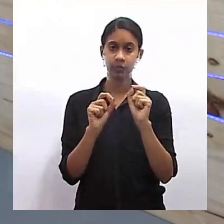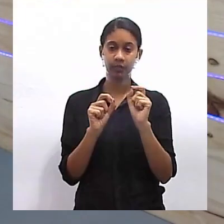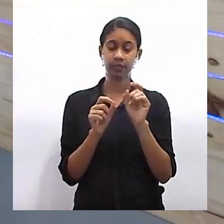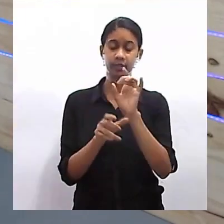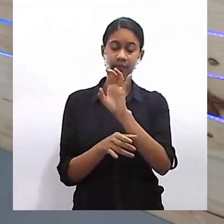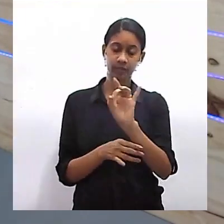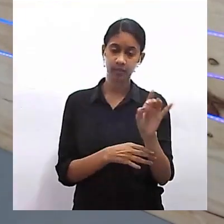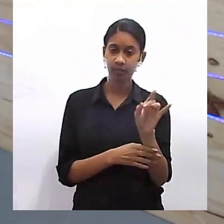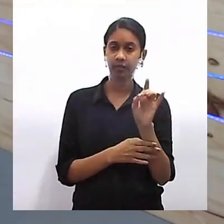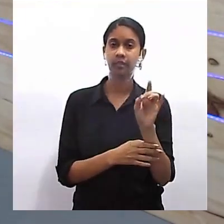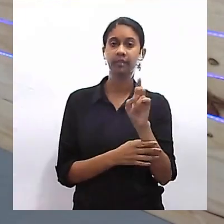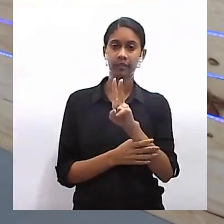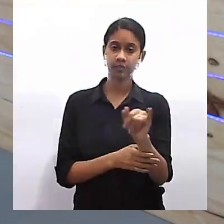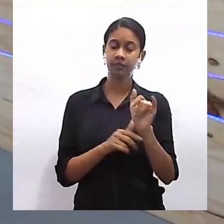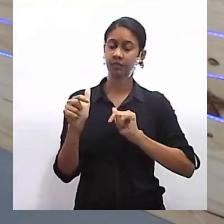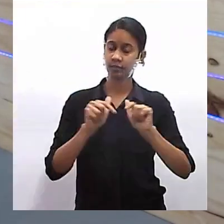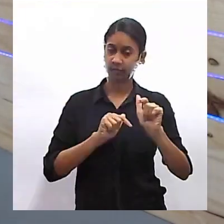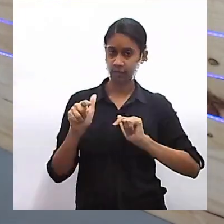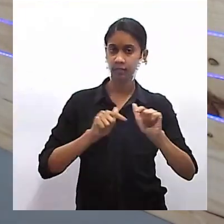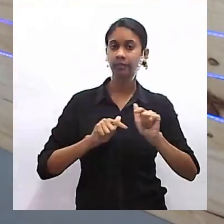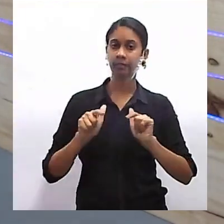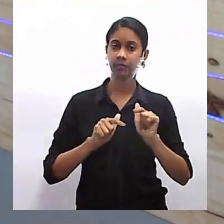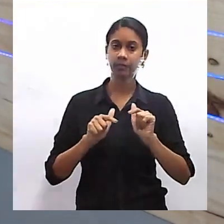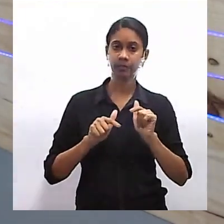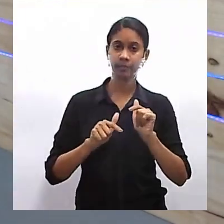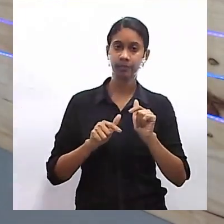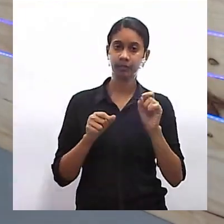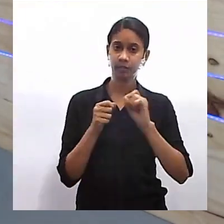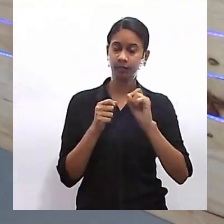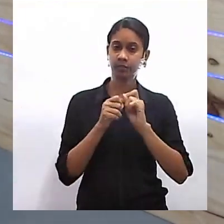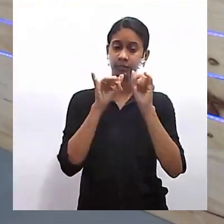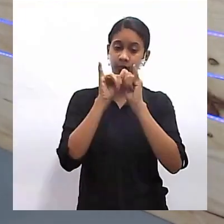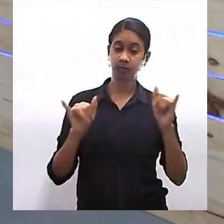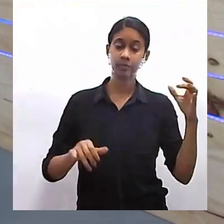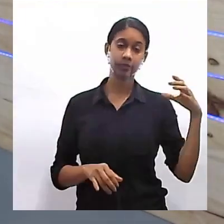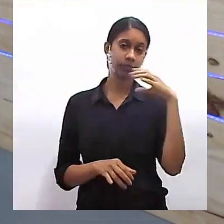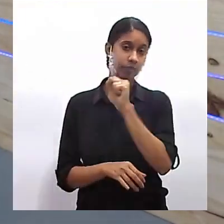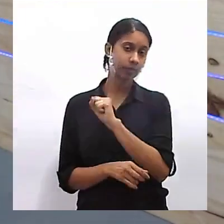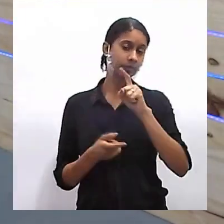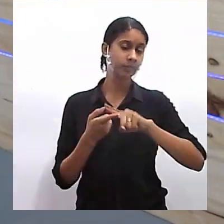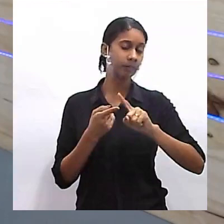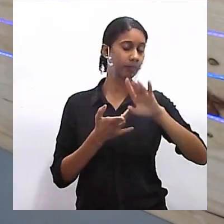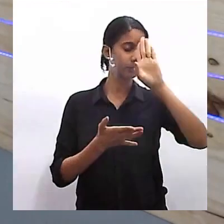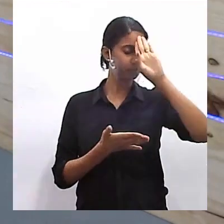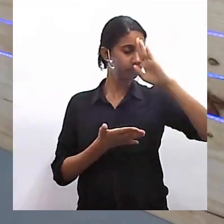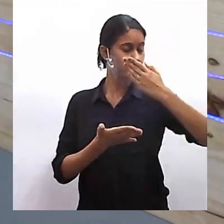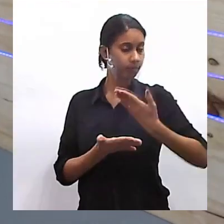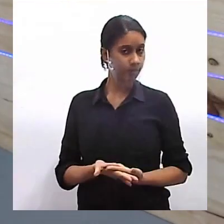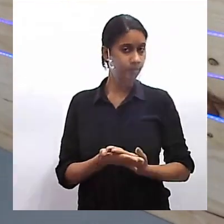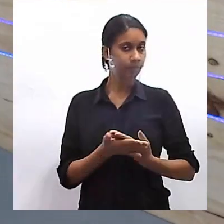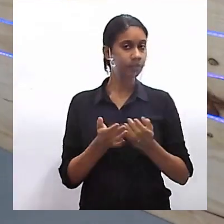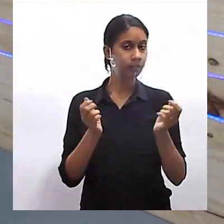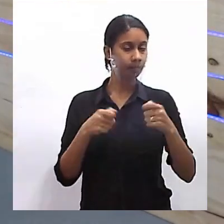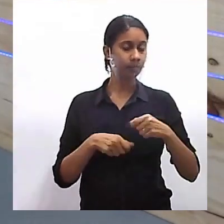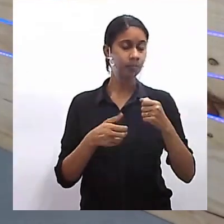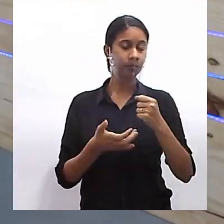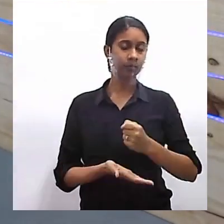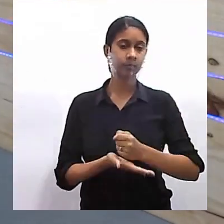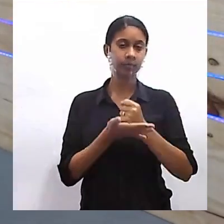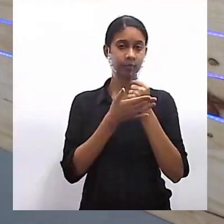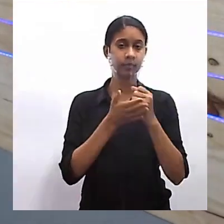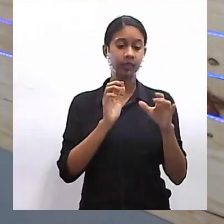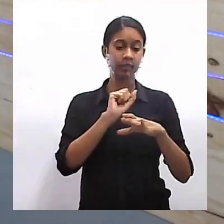o qual ele trabalha. Isso gera informações mais rápidas e confiáveis, que favorece a segurança na hora de